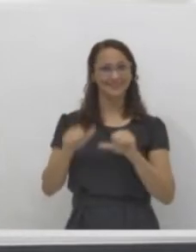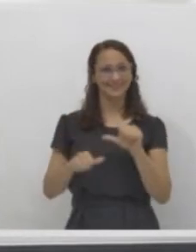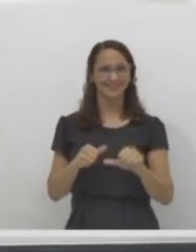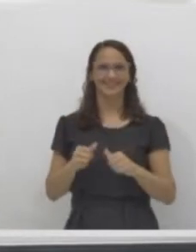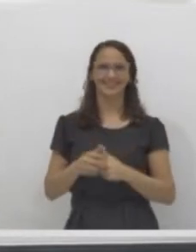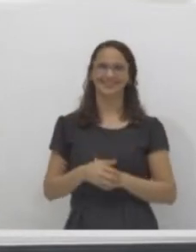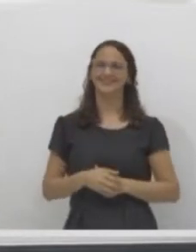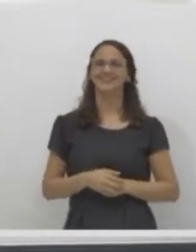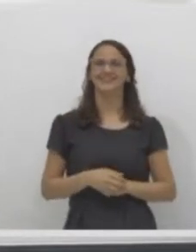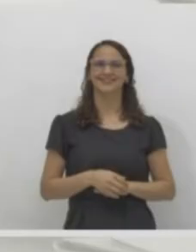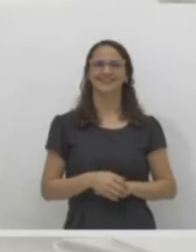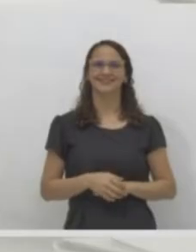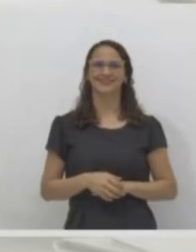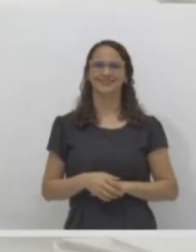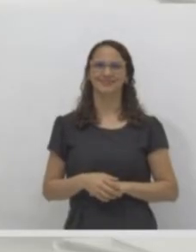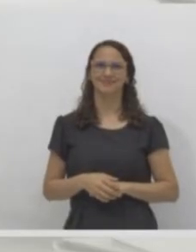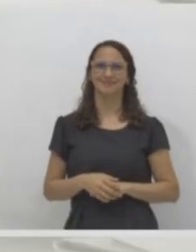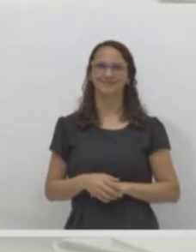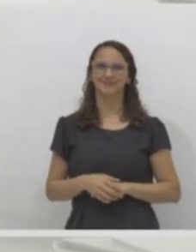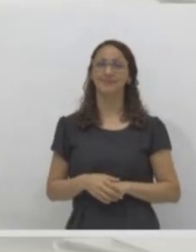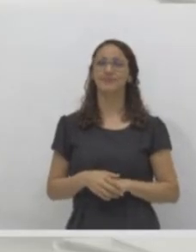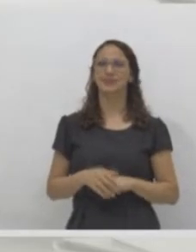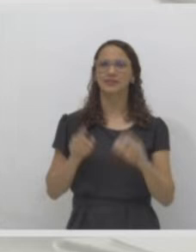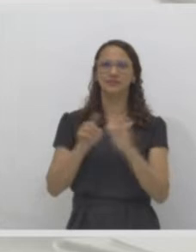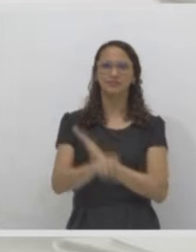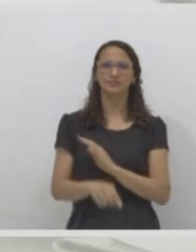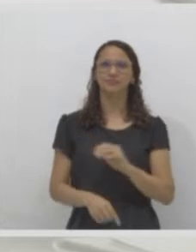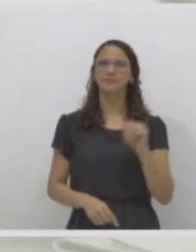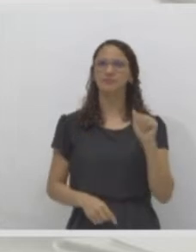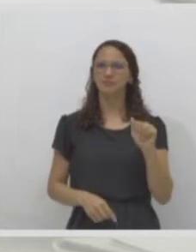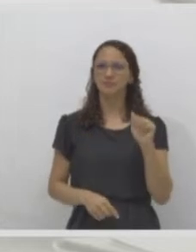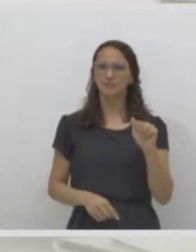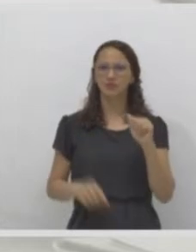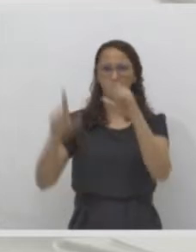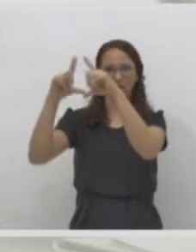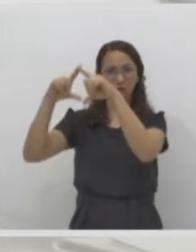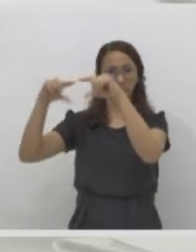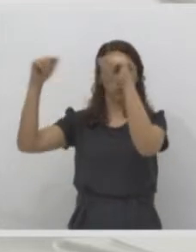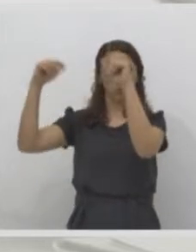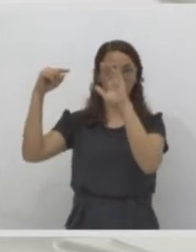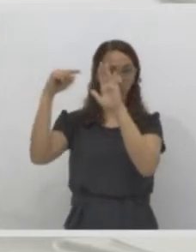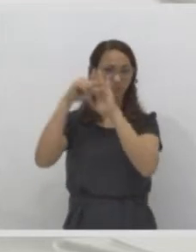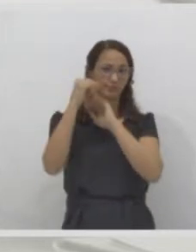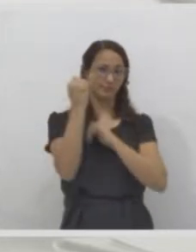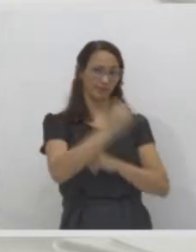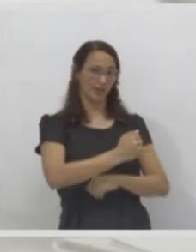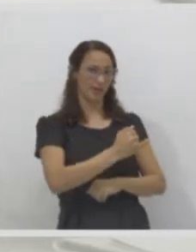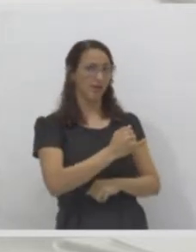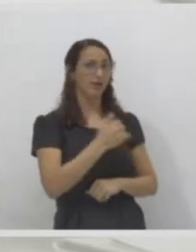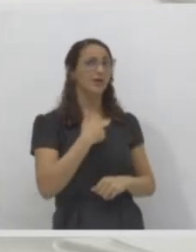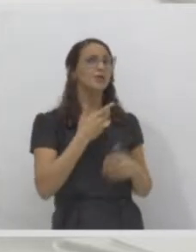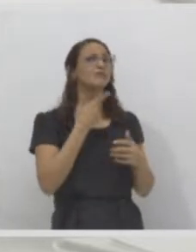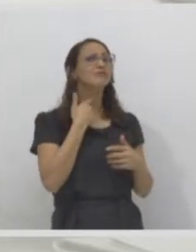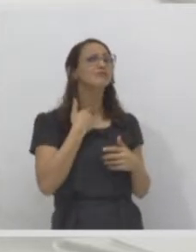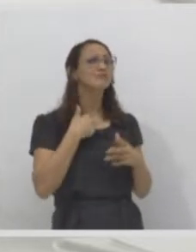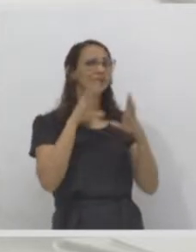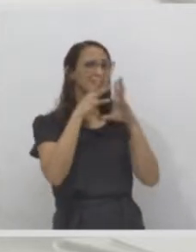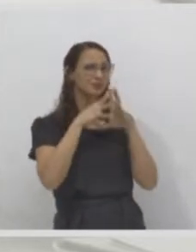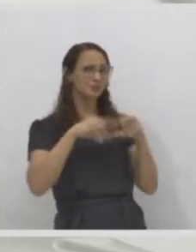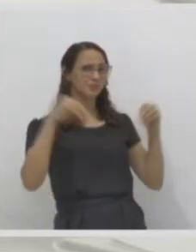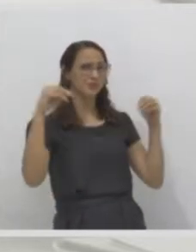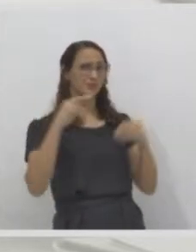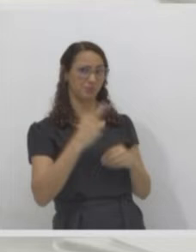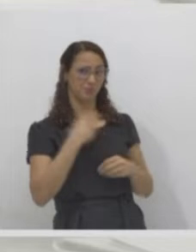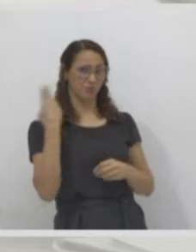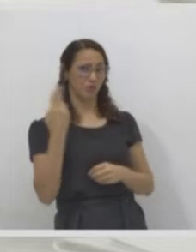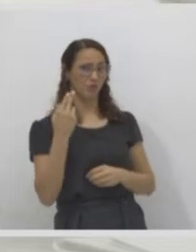as questões. Letra A. Quando a Lua diz a Horácio que quer sumir e que nessa fase ela é